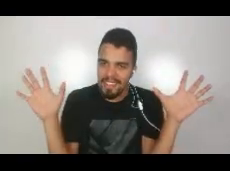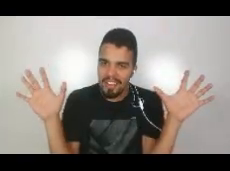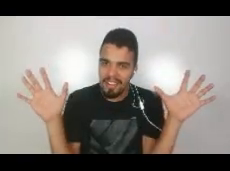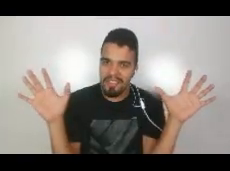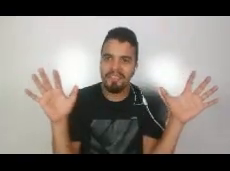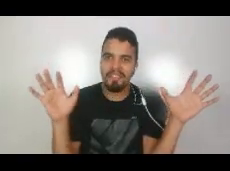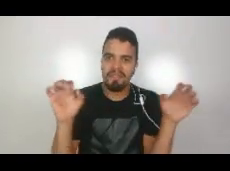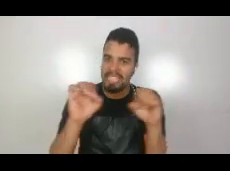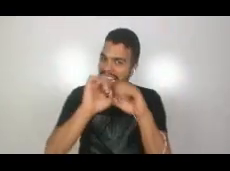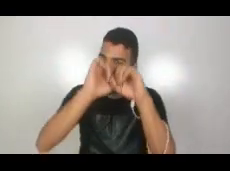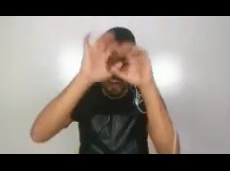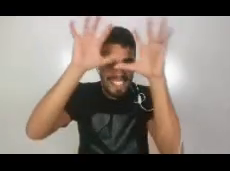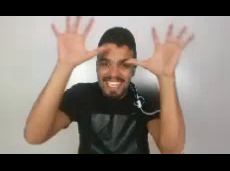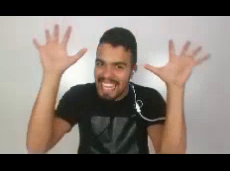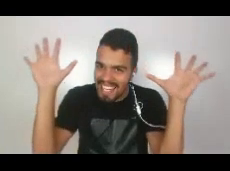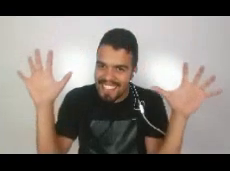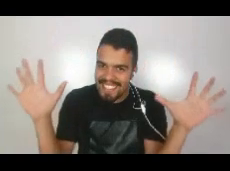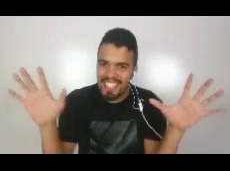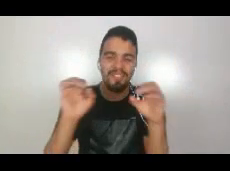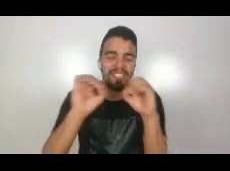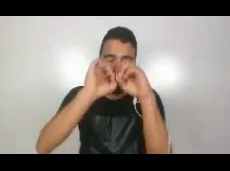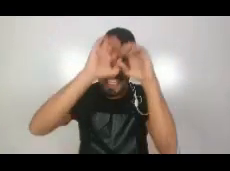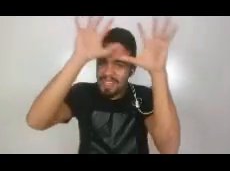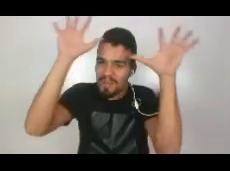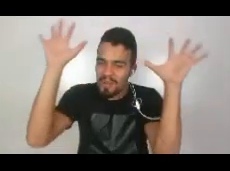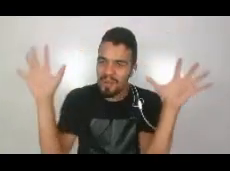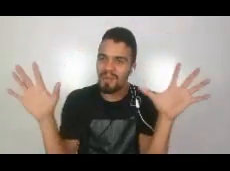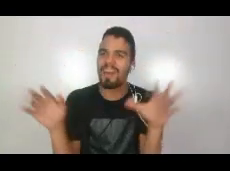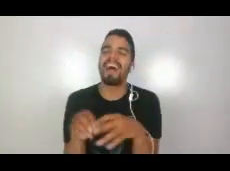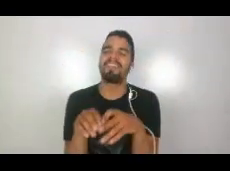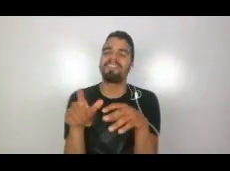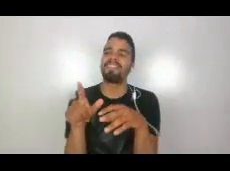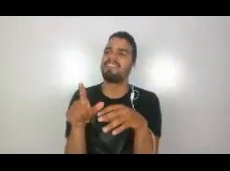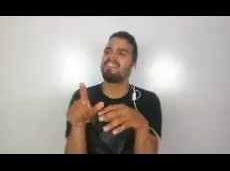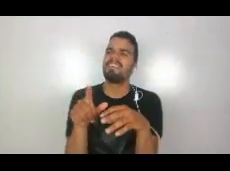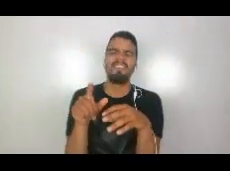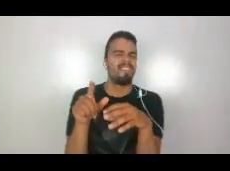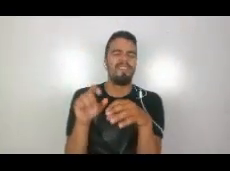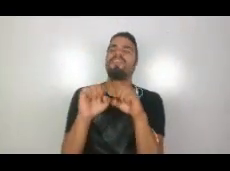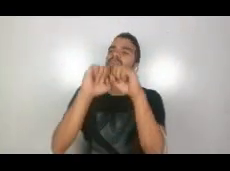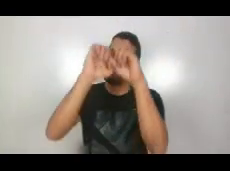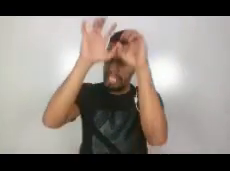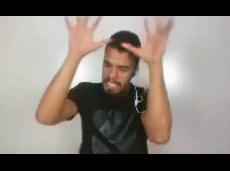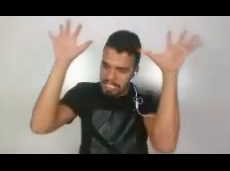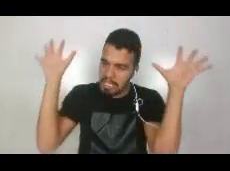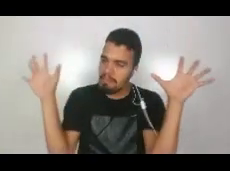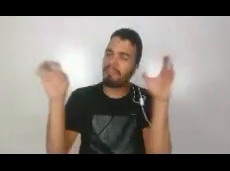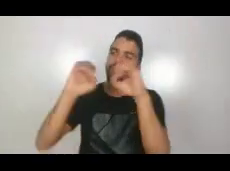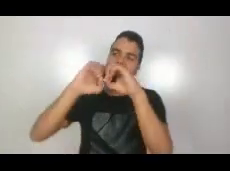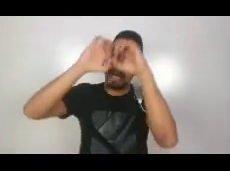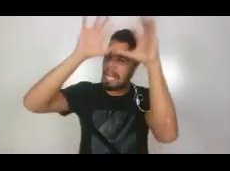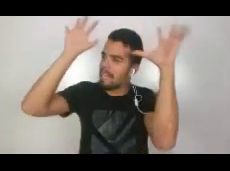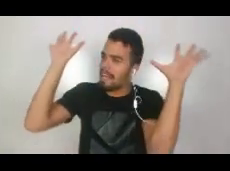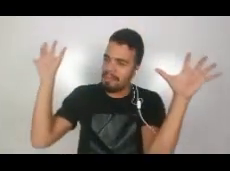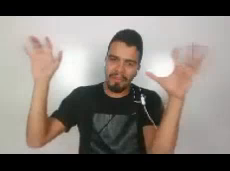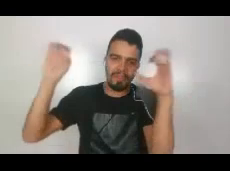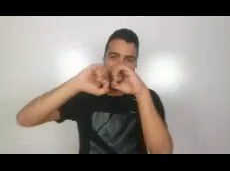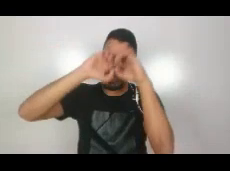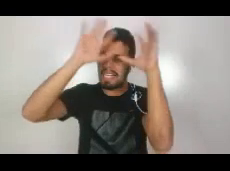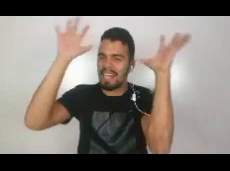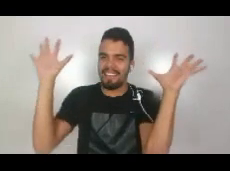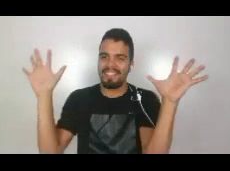clara. Tá esclarecido, você entendeu tudo. Aí você vai dizer, ó, eu entendi, ó, tá